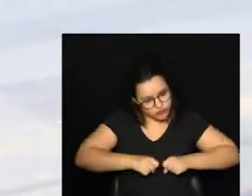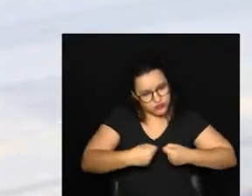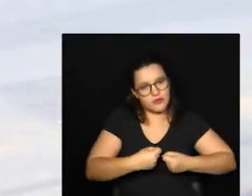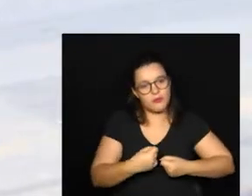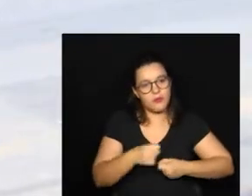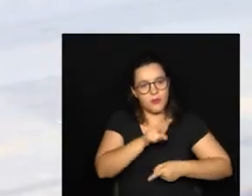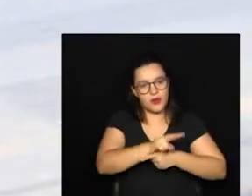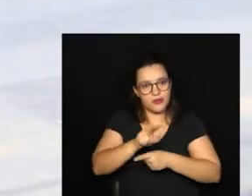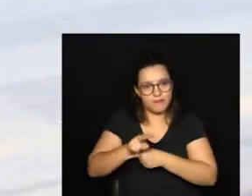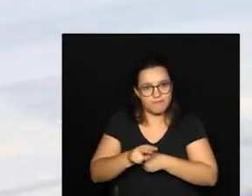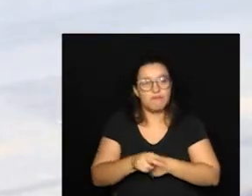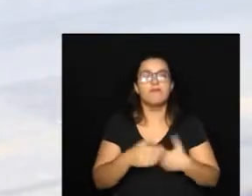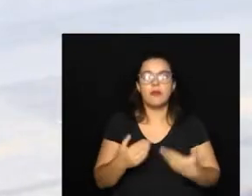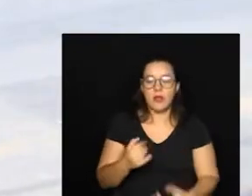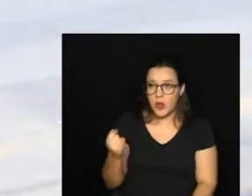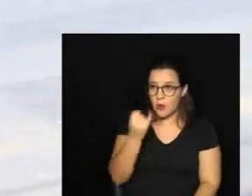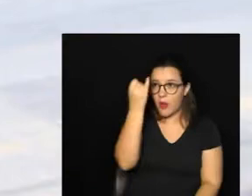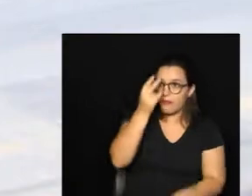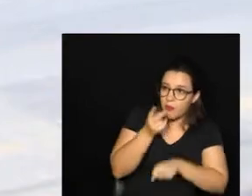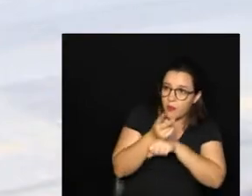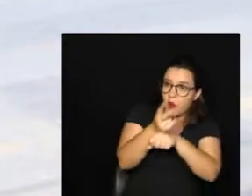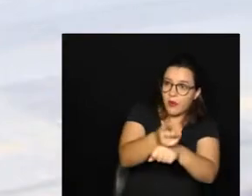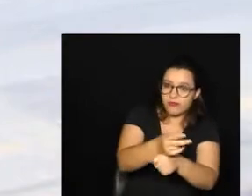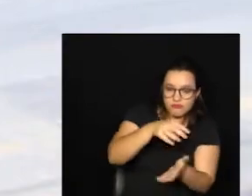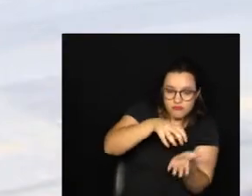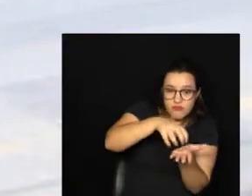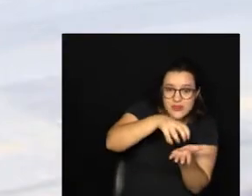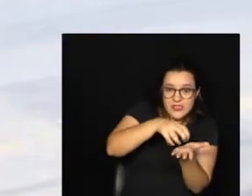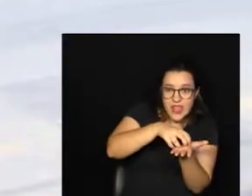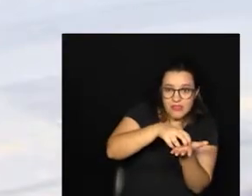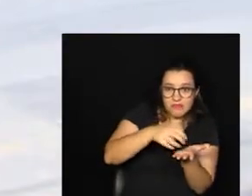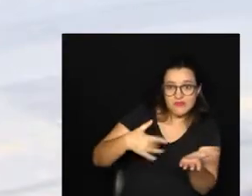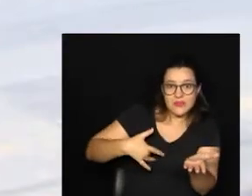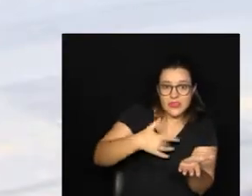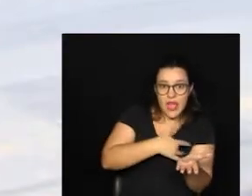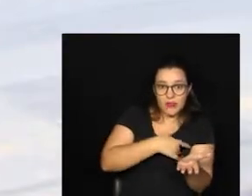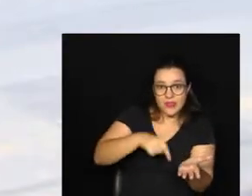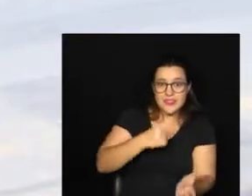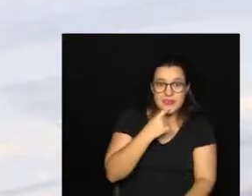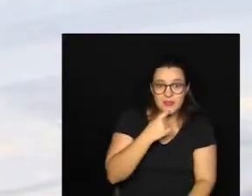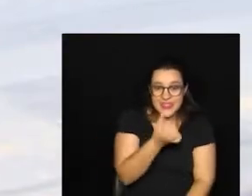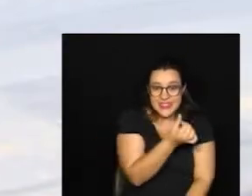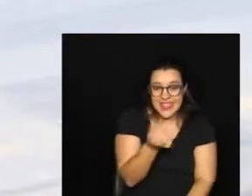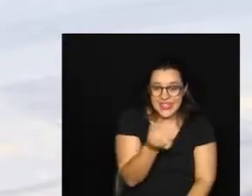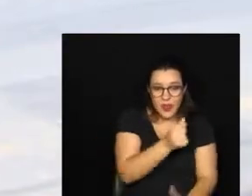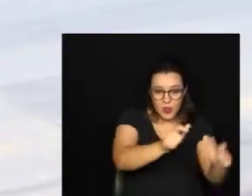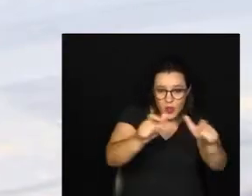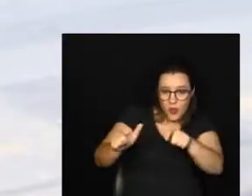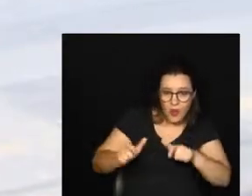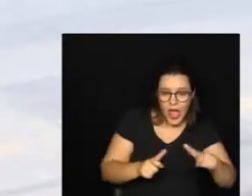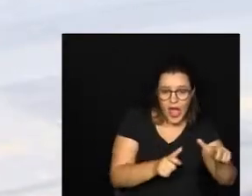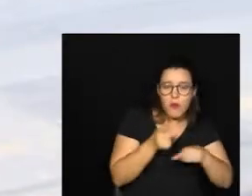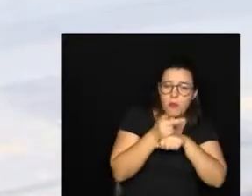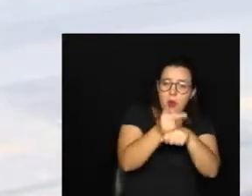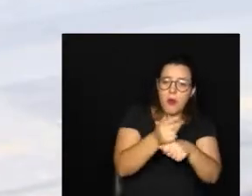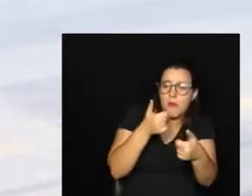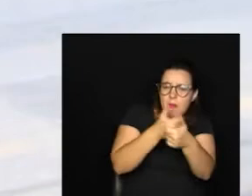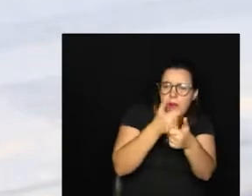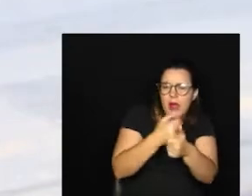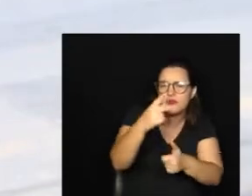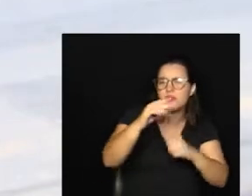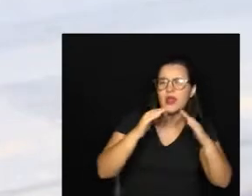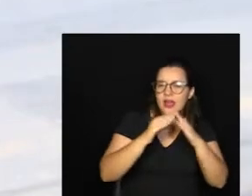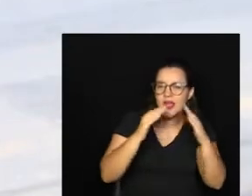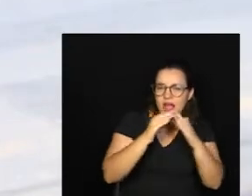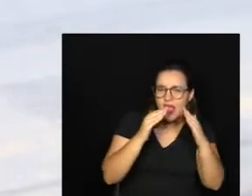mundo procurar um dos 66 centros de saúde aqui de Campinas, o centro de saúde mais próximo de casa. O que você recomenda para